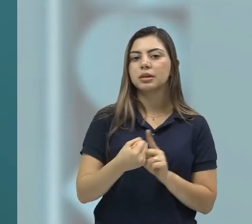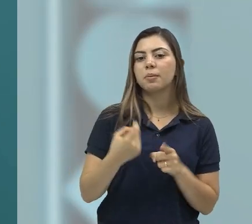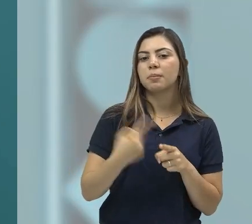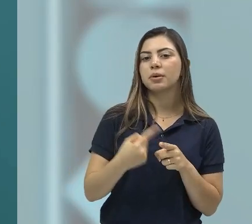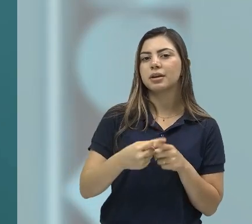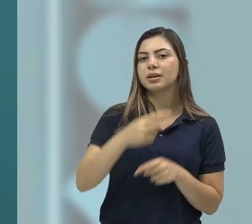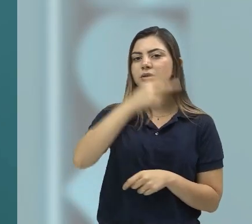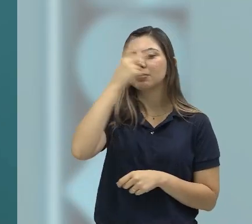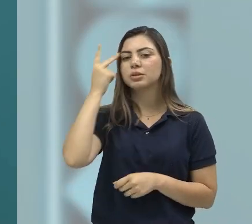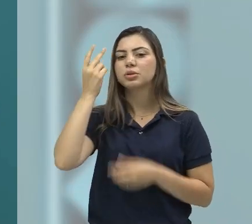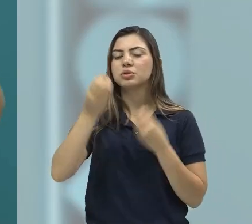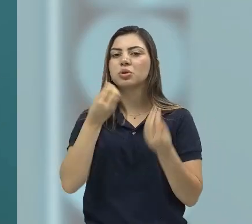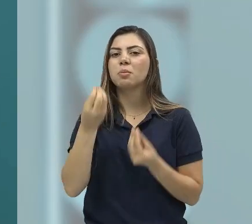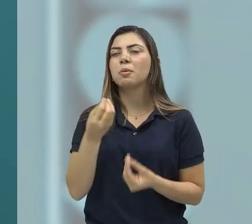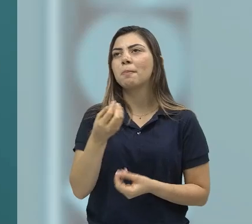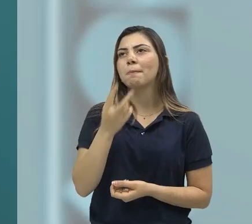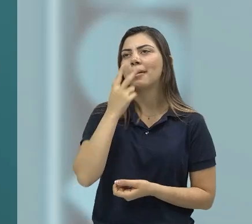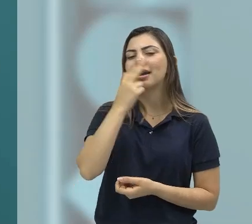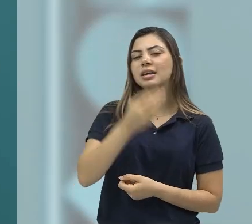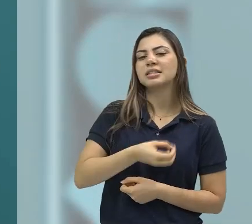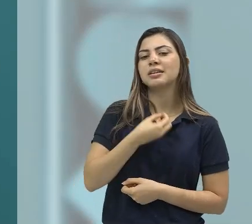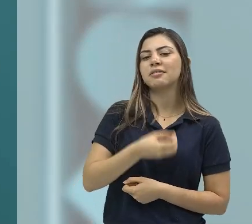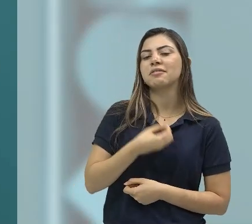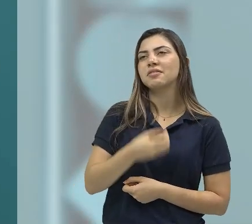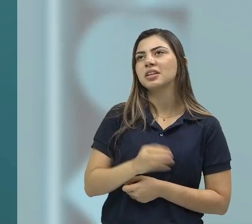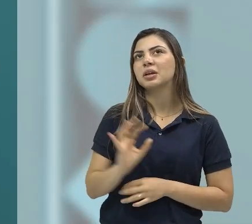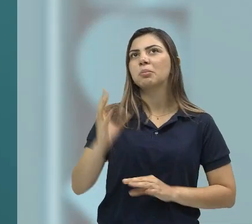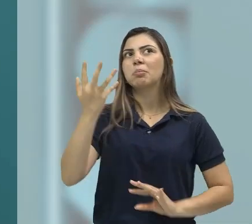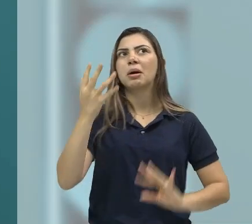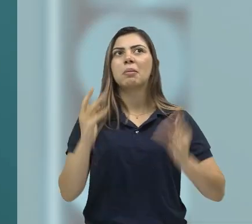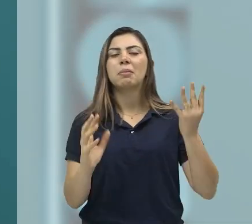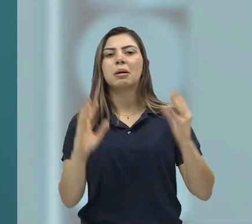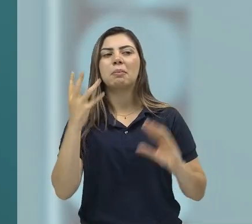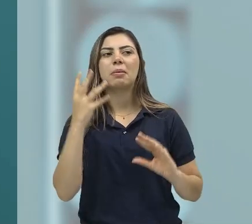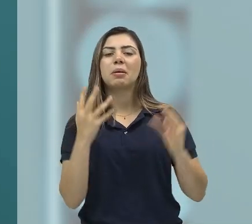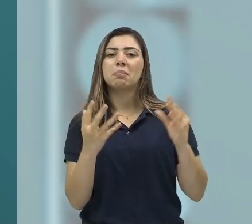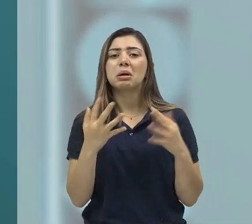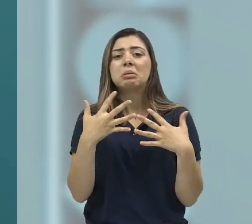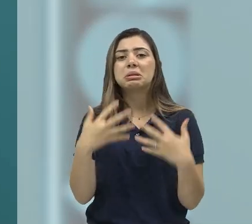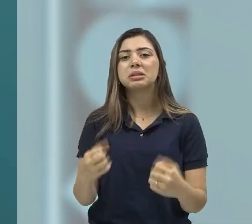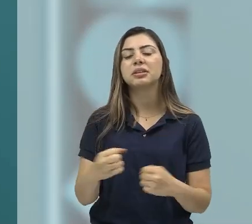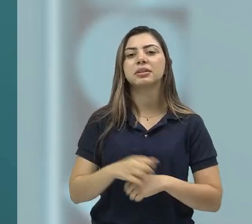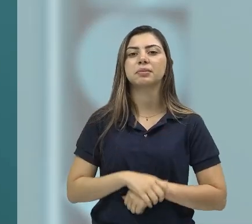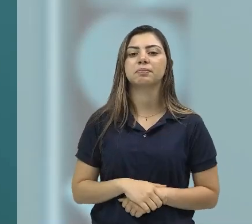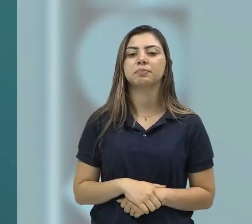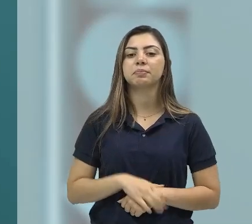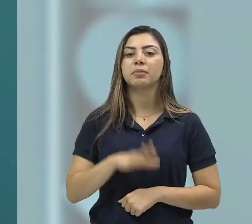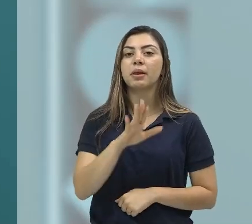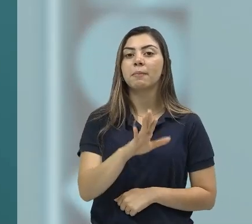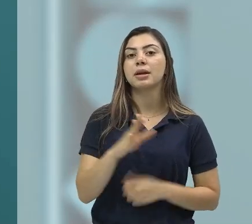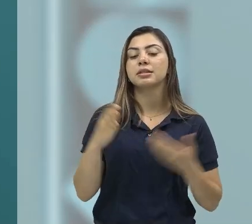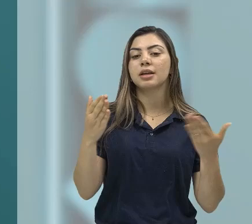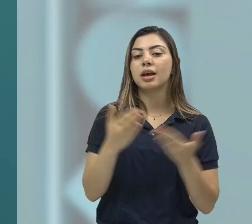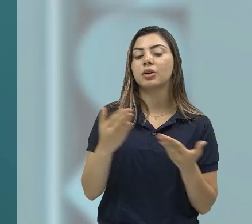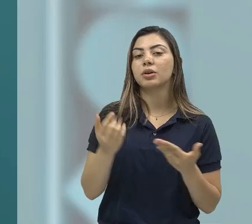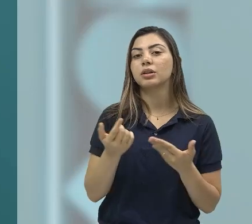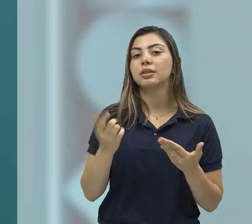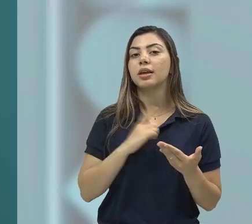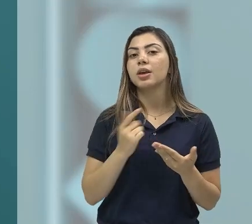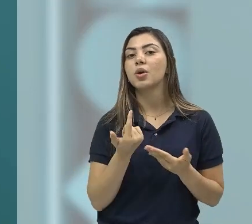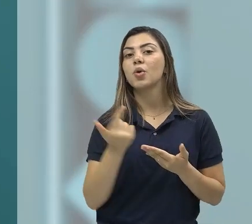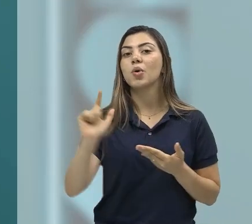a vivenciarem uma história devido às situações que acontecem com elas, tá bom? Agora a gente vai falar de outro autor,